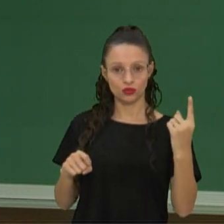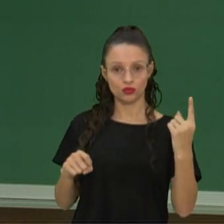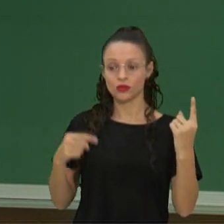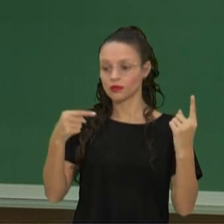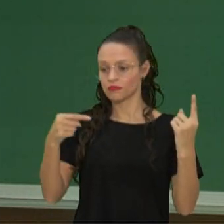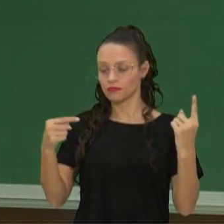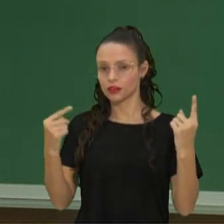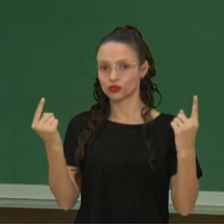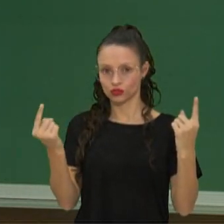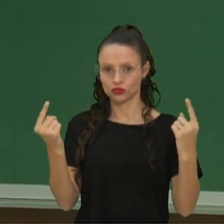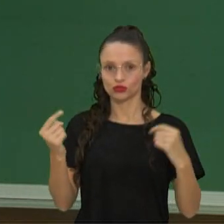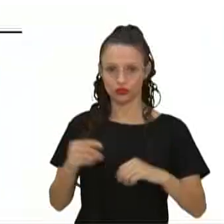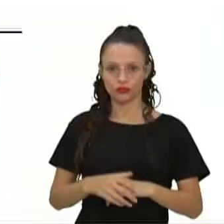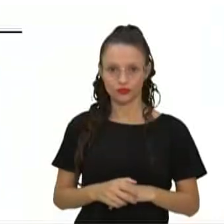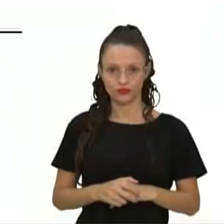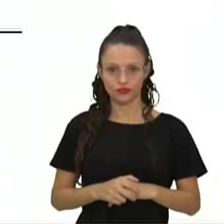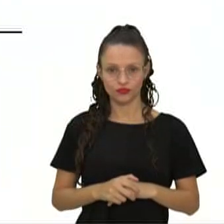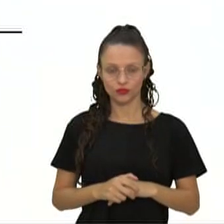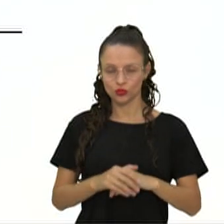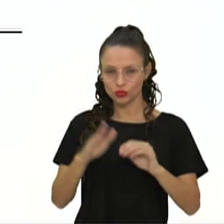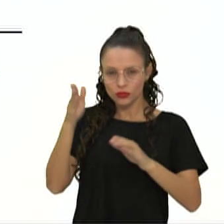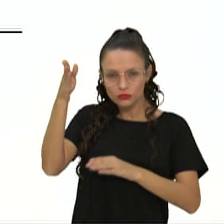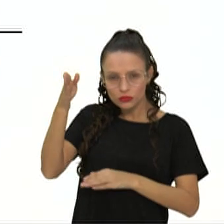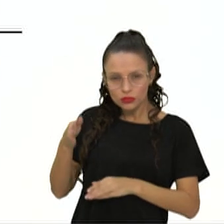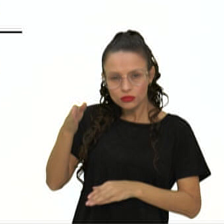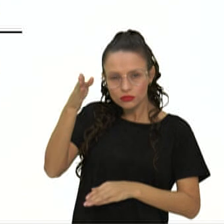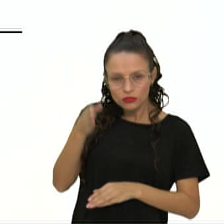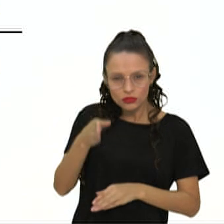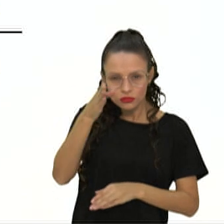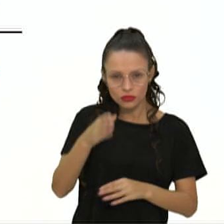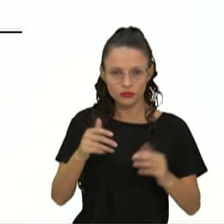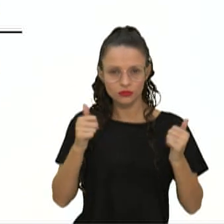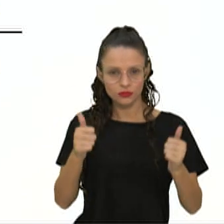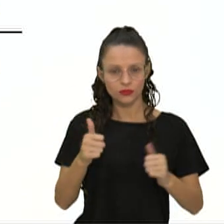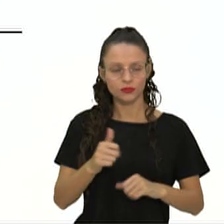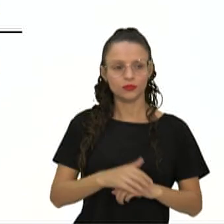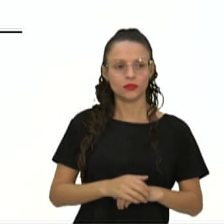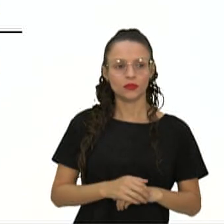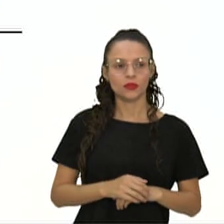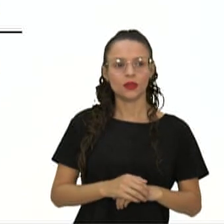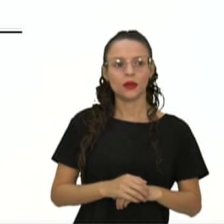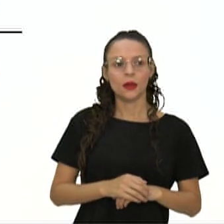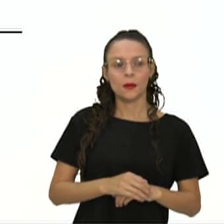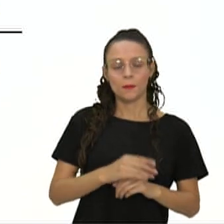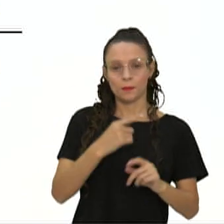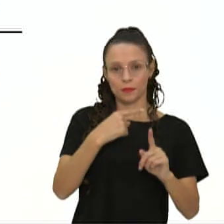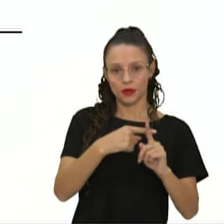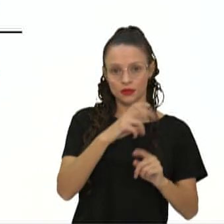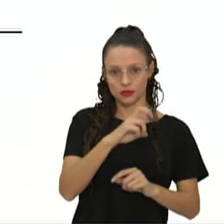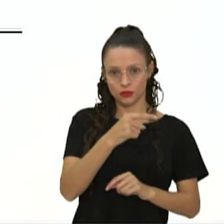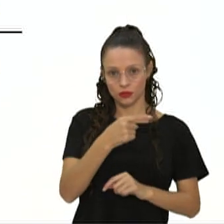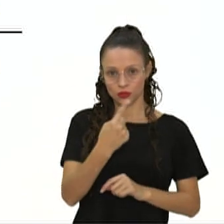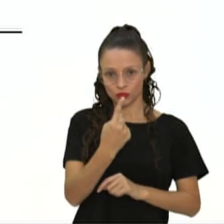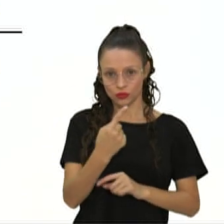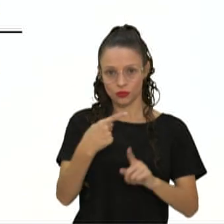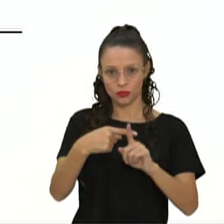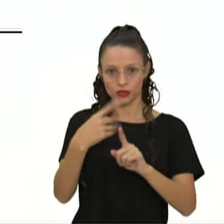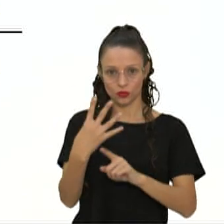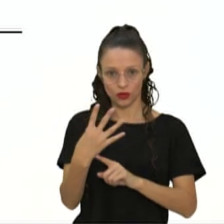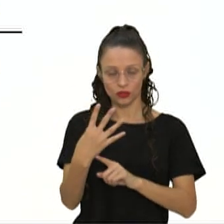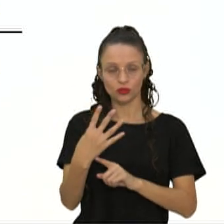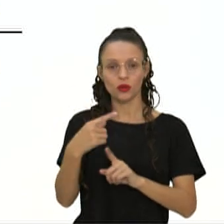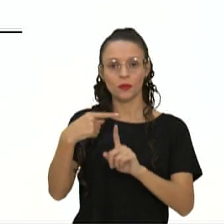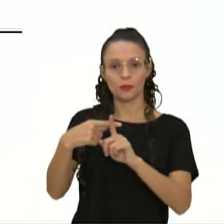1. Os termos semelhantes agrupados um embaixo do outro, beleza? Então, mais 5 menos 1 é mais 4. Menos 5x mais